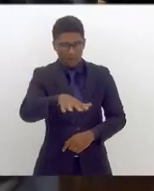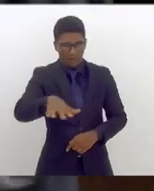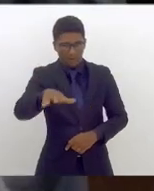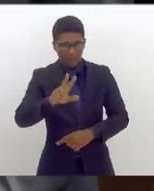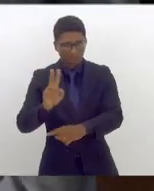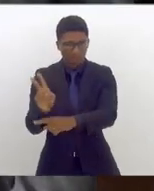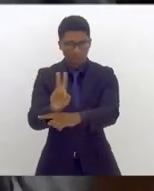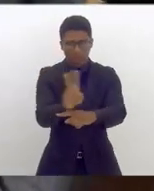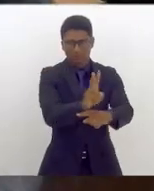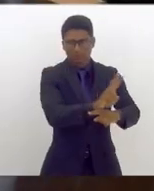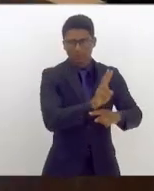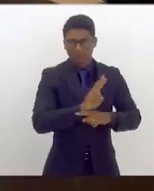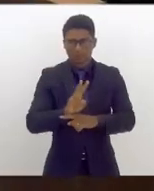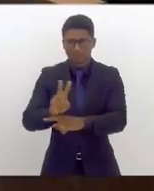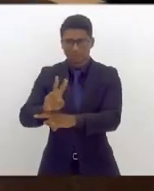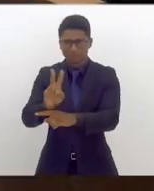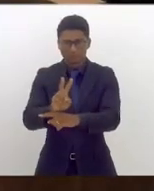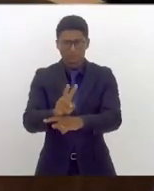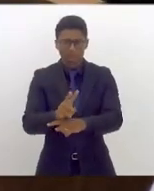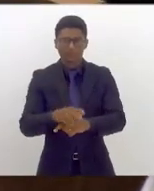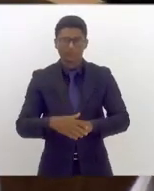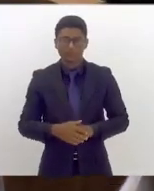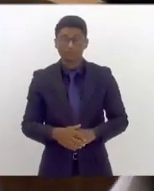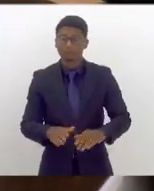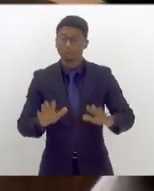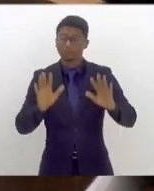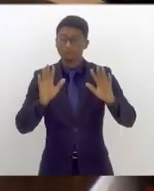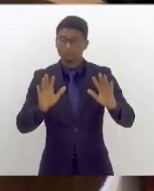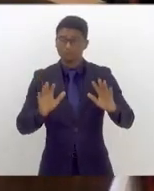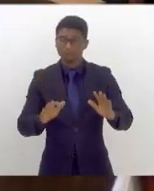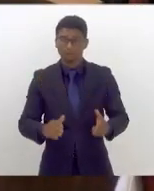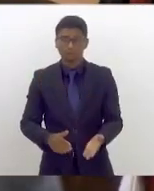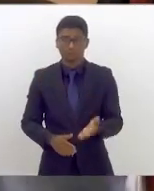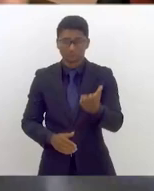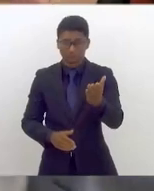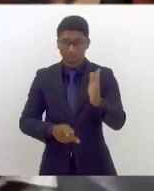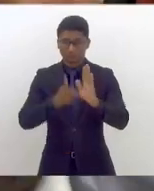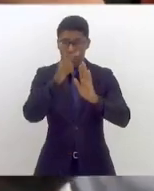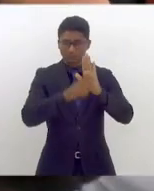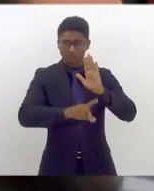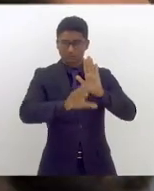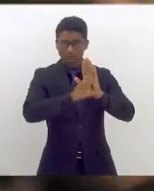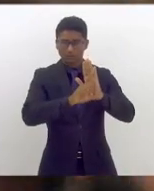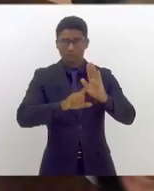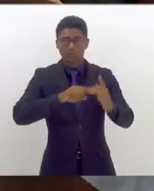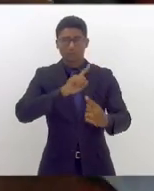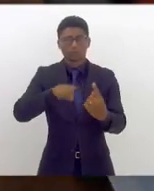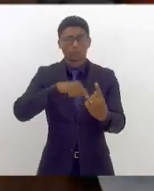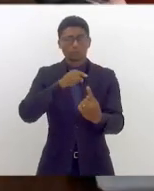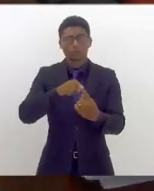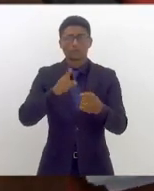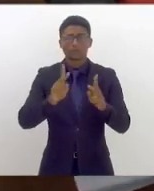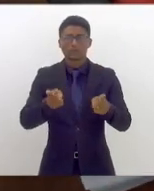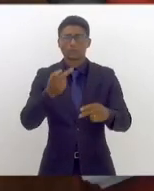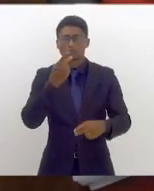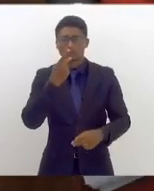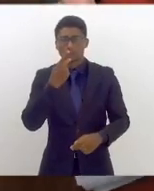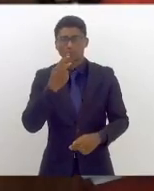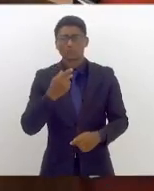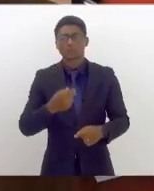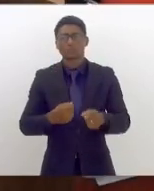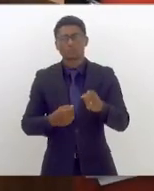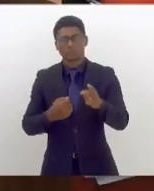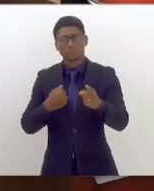nós estamos vossa excelência no vosso projeto cuja intenção quero sempre dizer eu reconheço